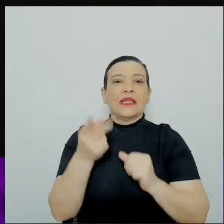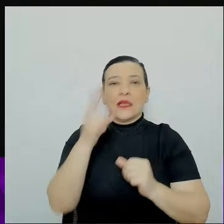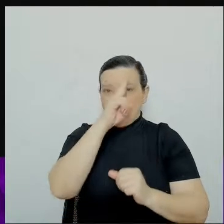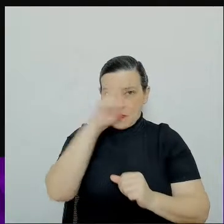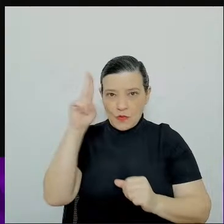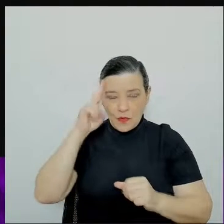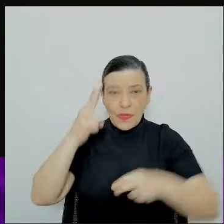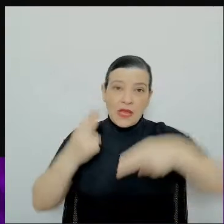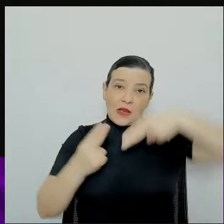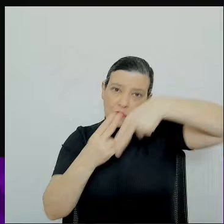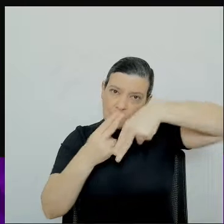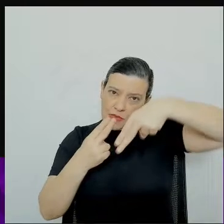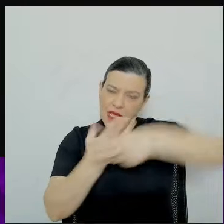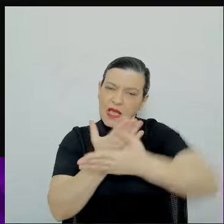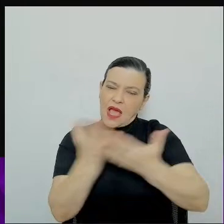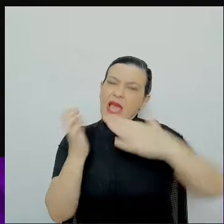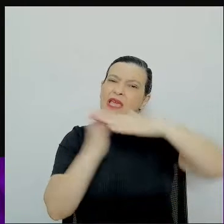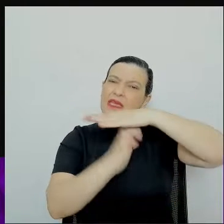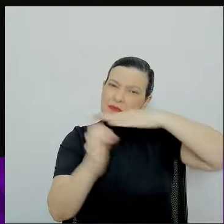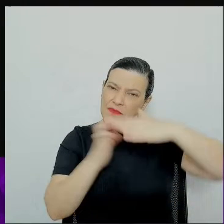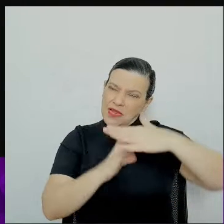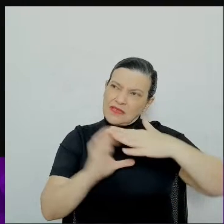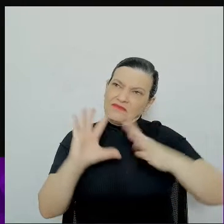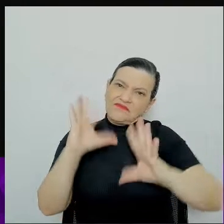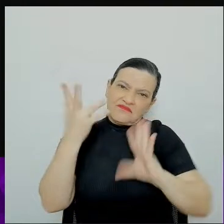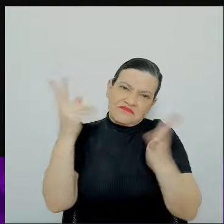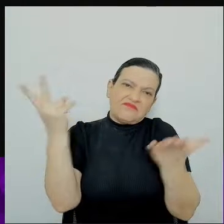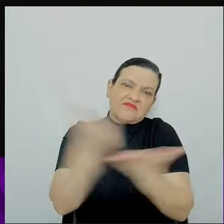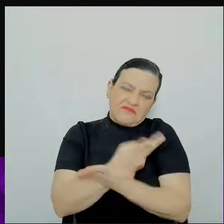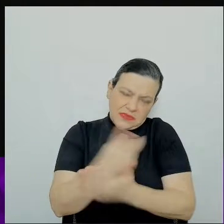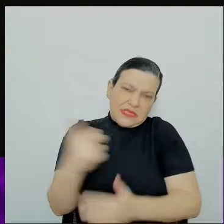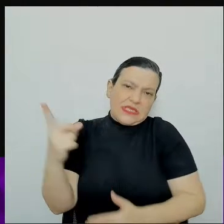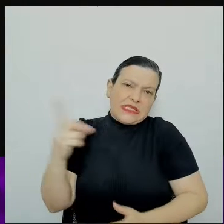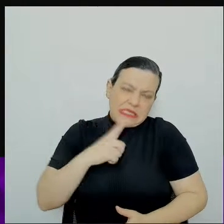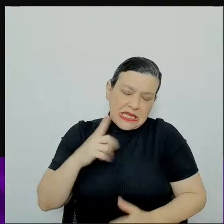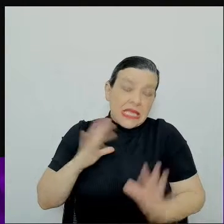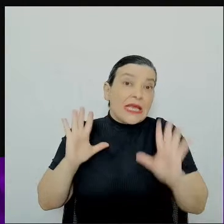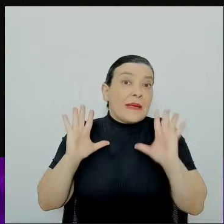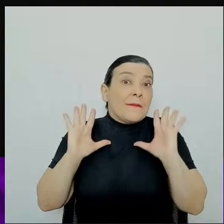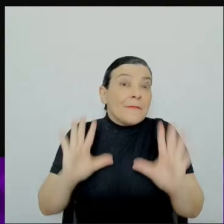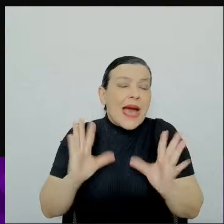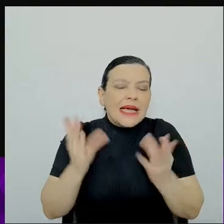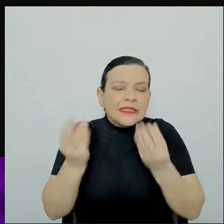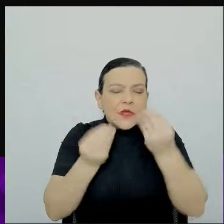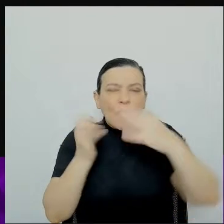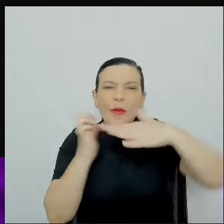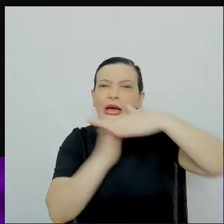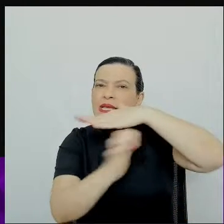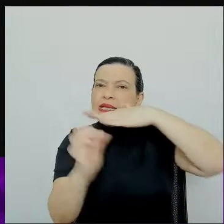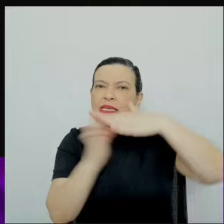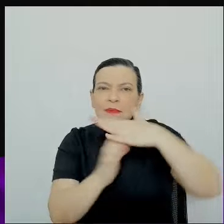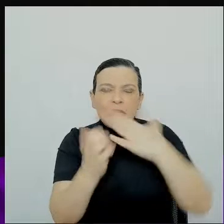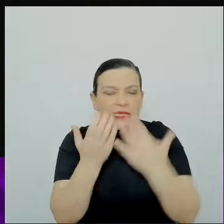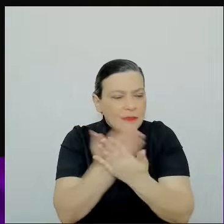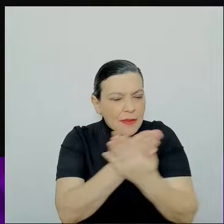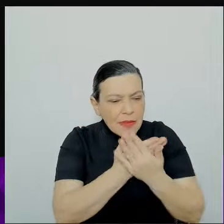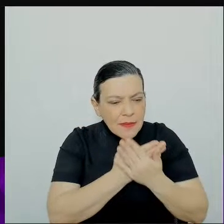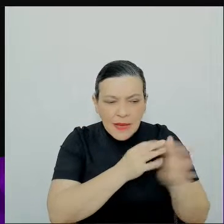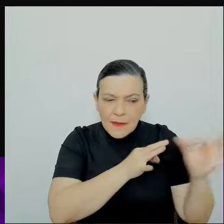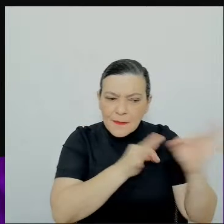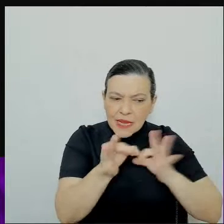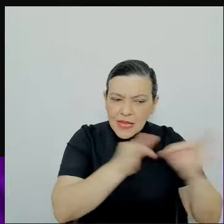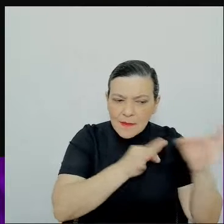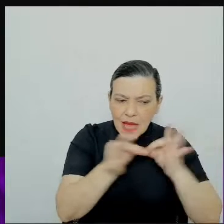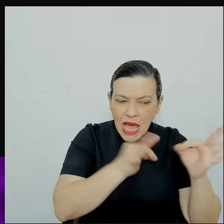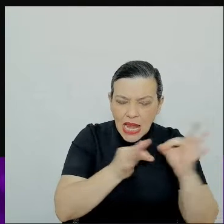têm falhas, não é sobre uma empresa não ter falhas, mas é sobre como uma empresa consegue entender quem são os clientes e